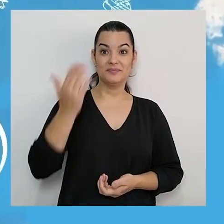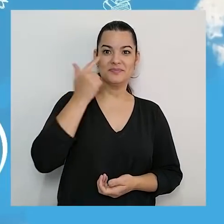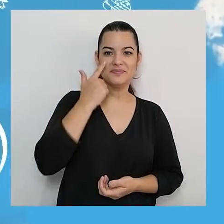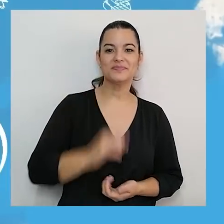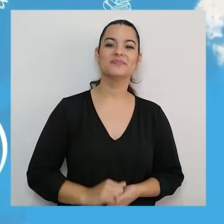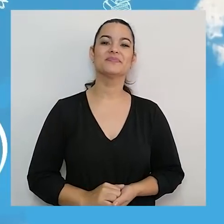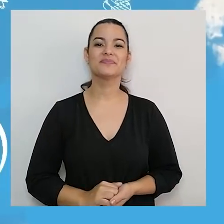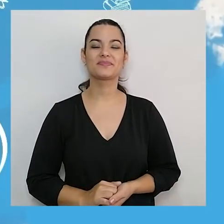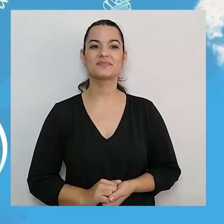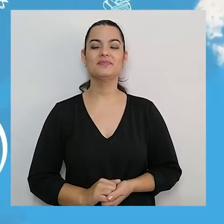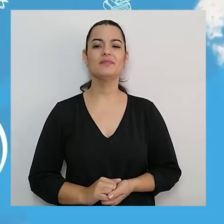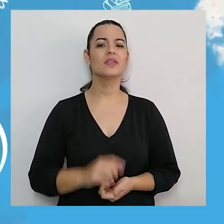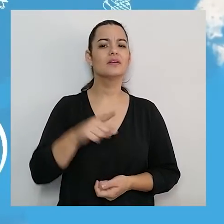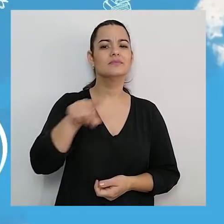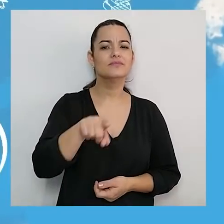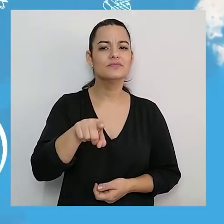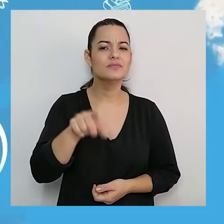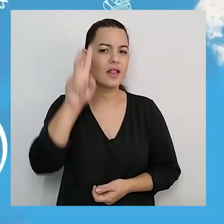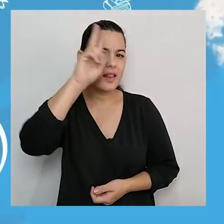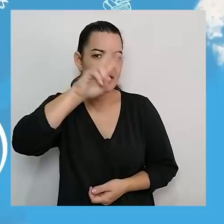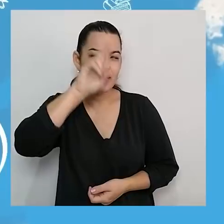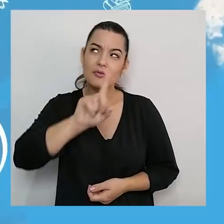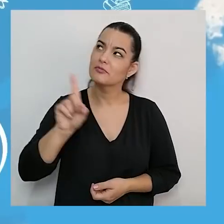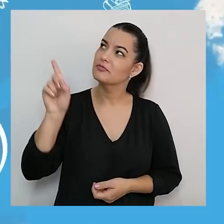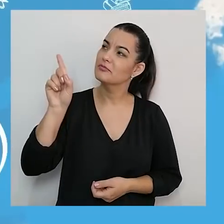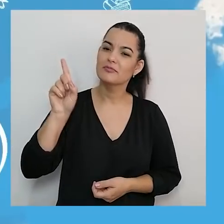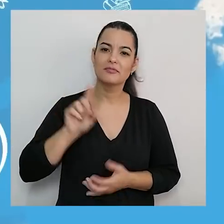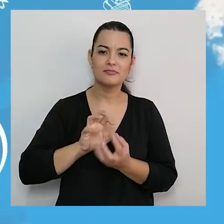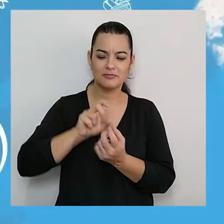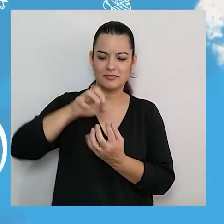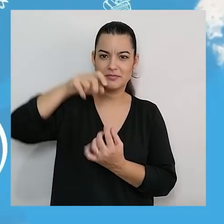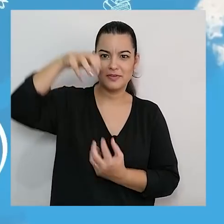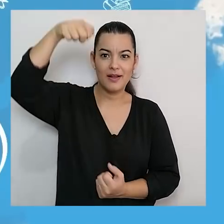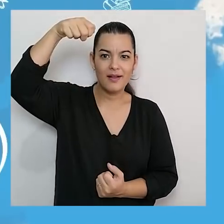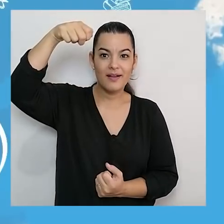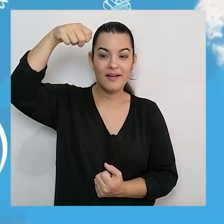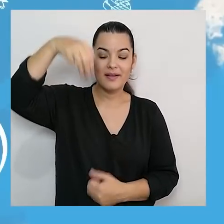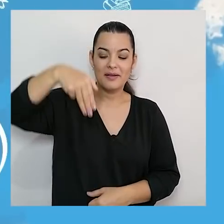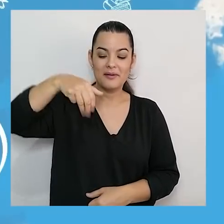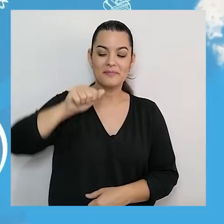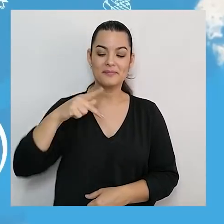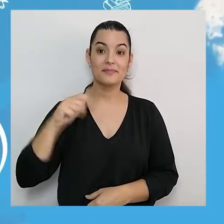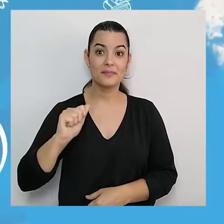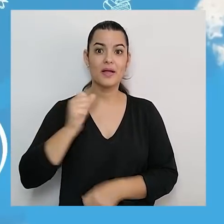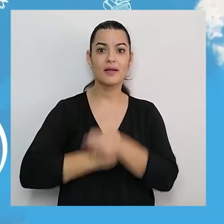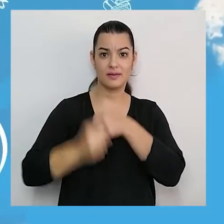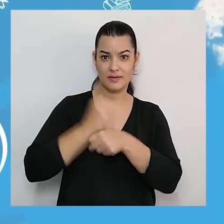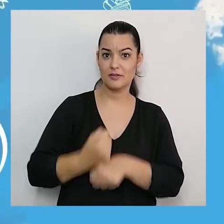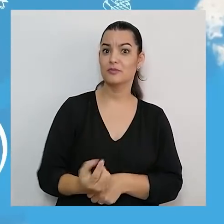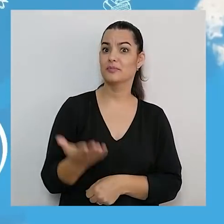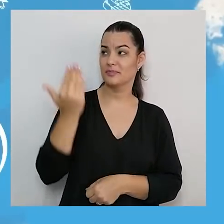Vamos lá, meus amores. Quem aí se lembra desse mapa? Nós usamos ele bastante já o ano